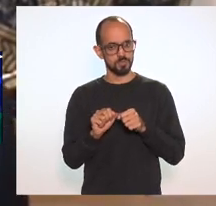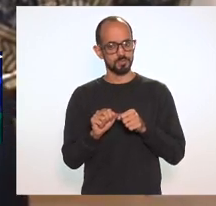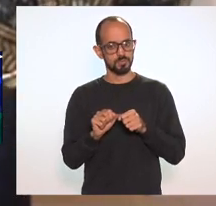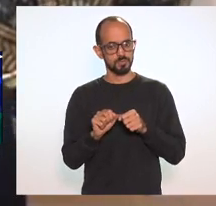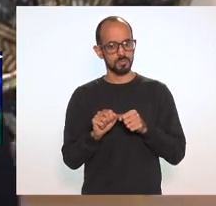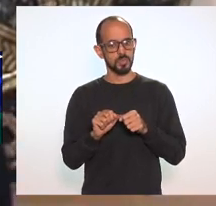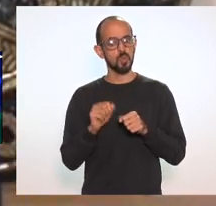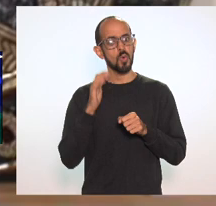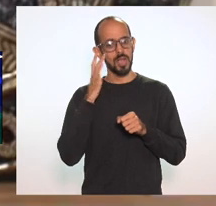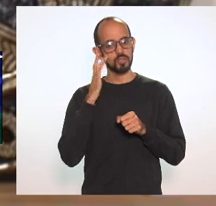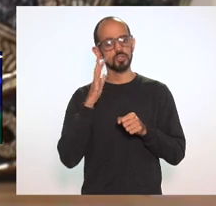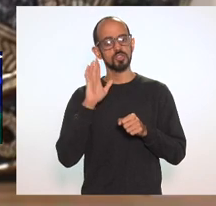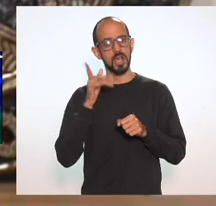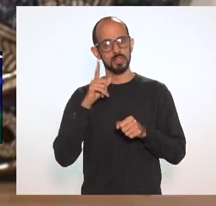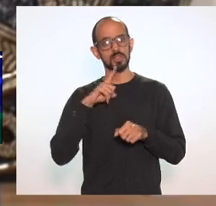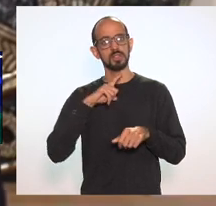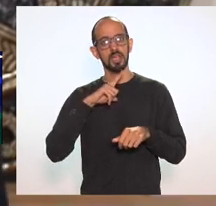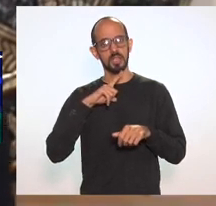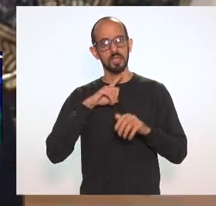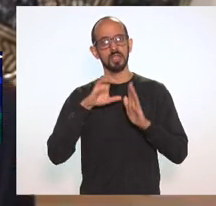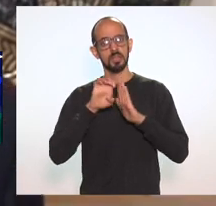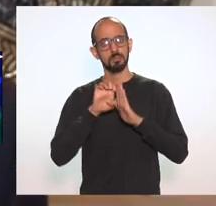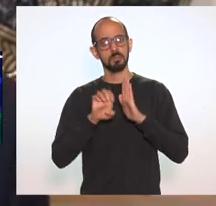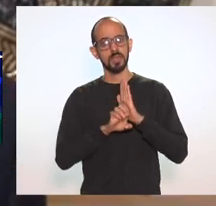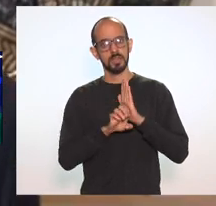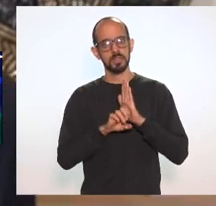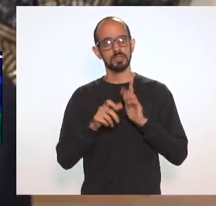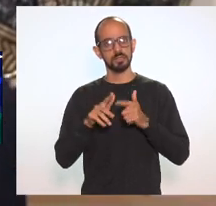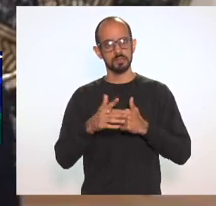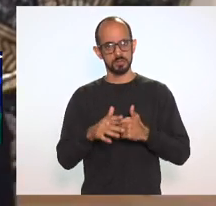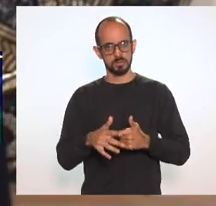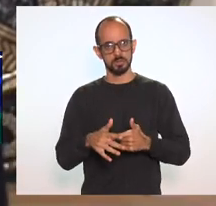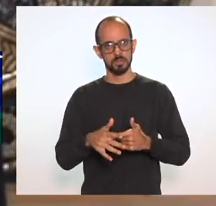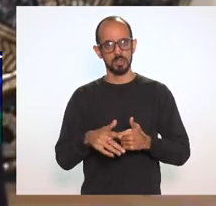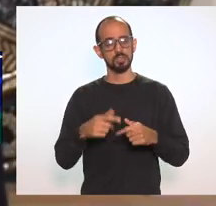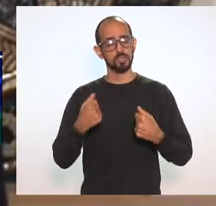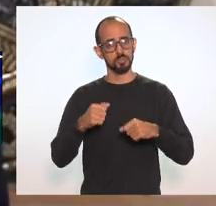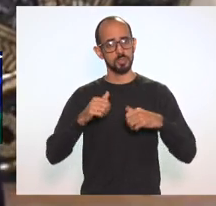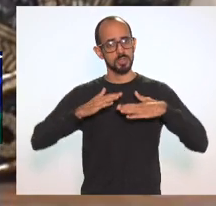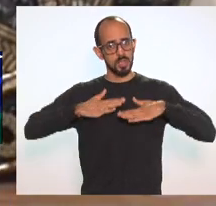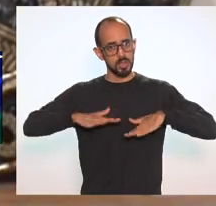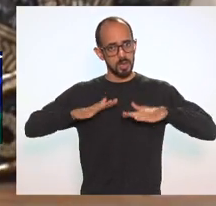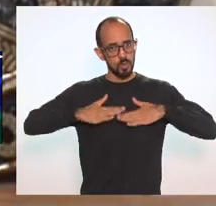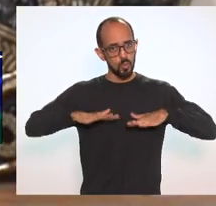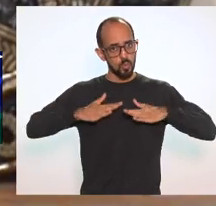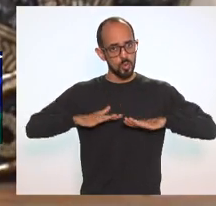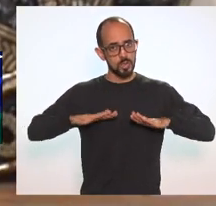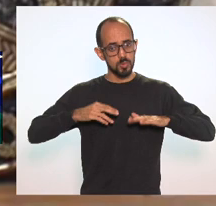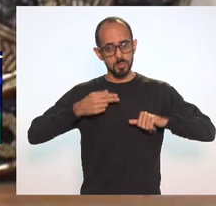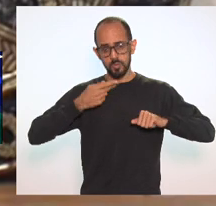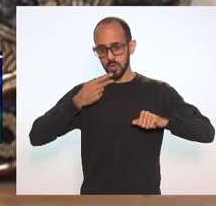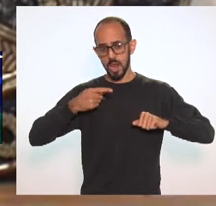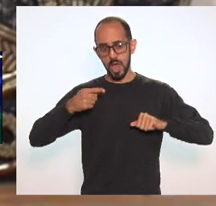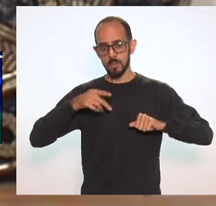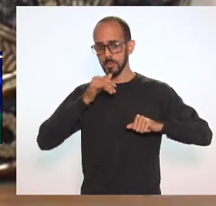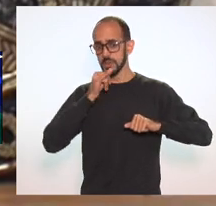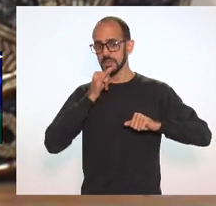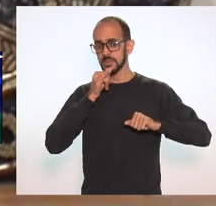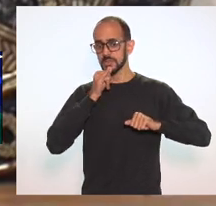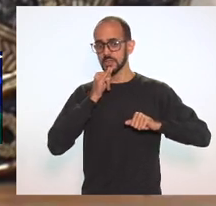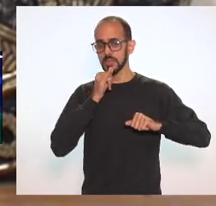nesse sentido a gente vai ter que ter muita tranquilidade de estar falando em feriados